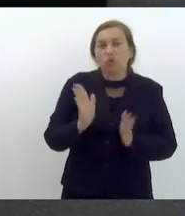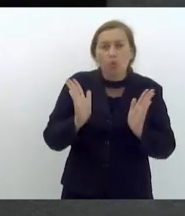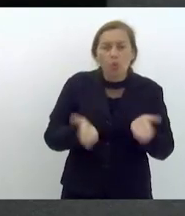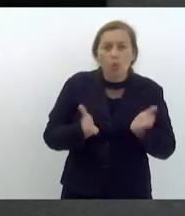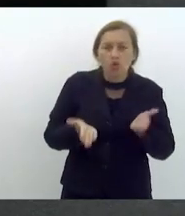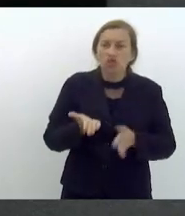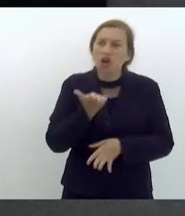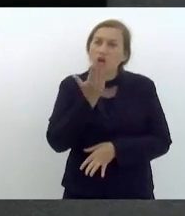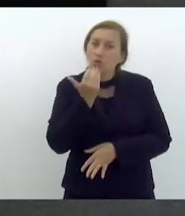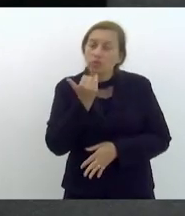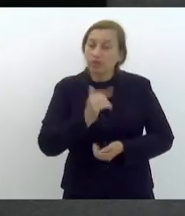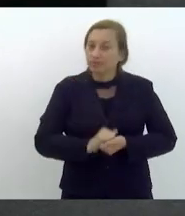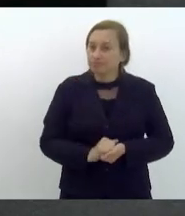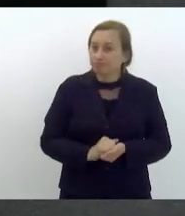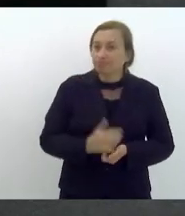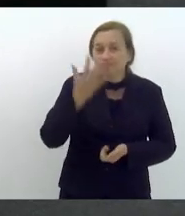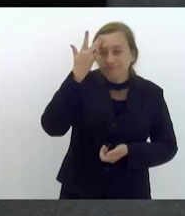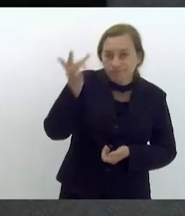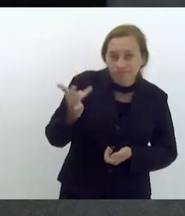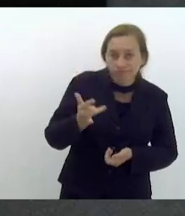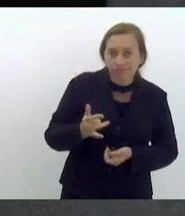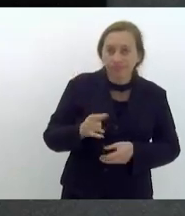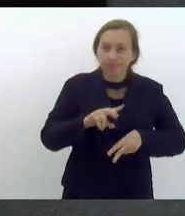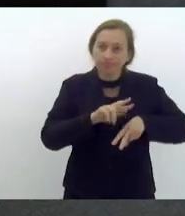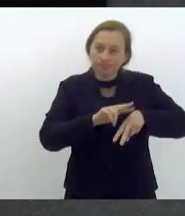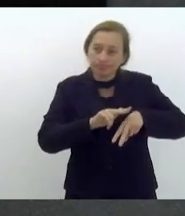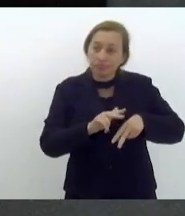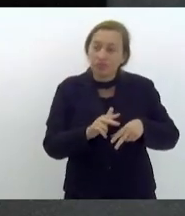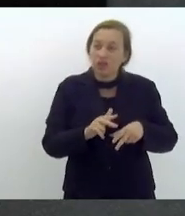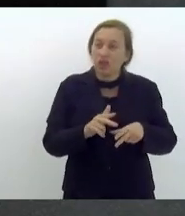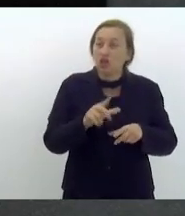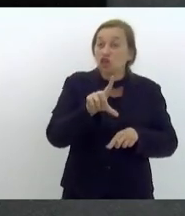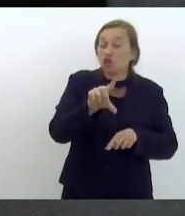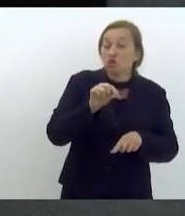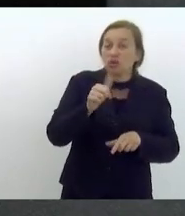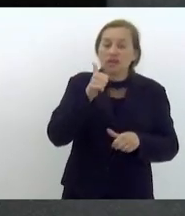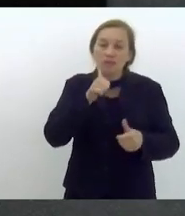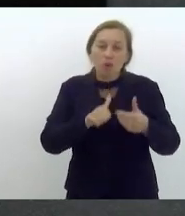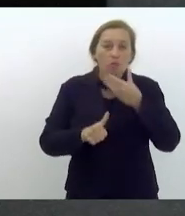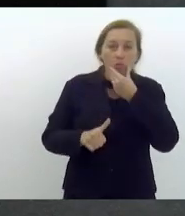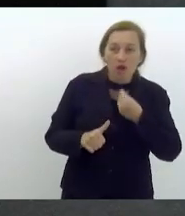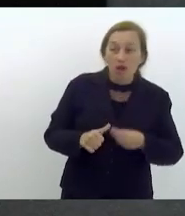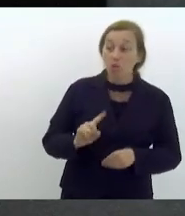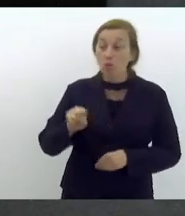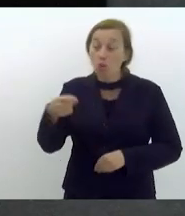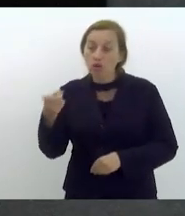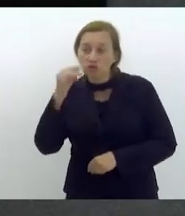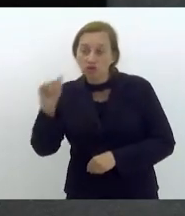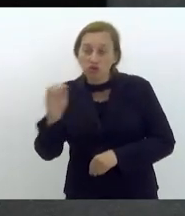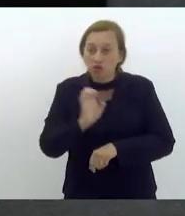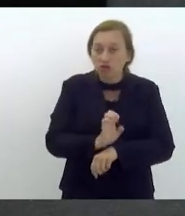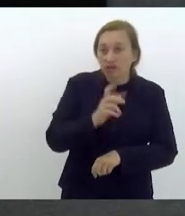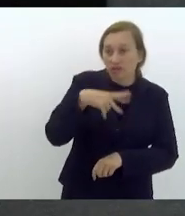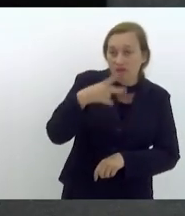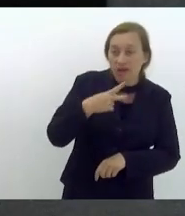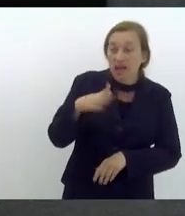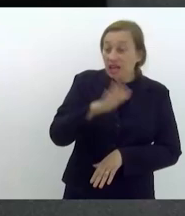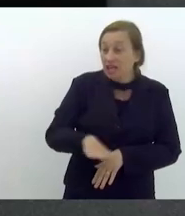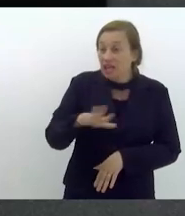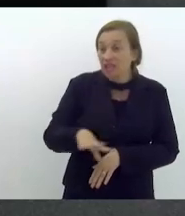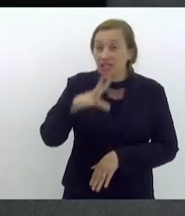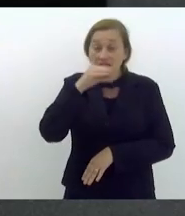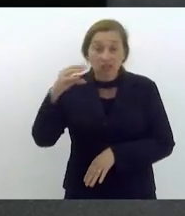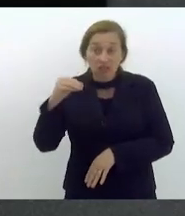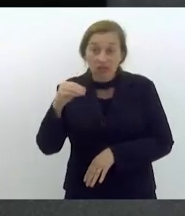é alimentação amanhã é a Sexualidade no outro dia o estado vai dizer que as crianças e adolescentes